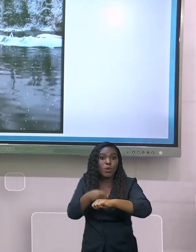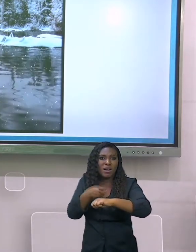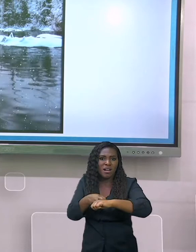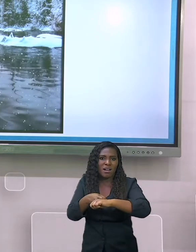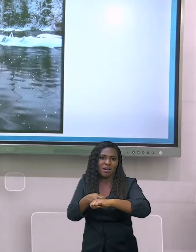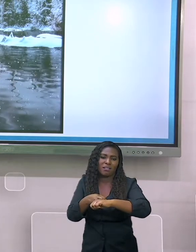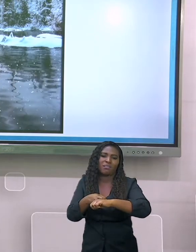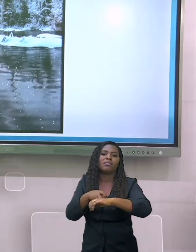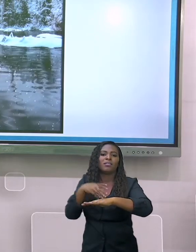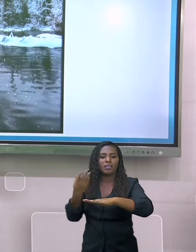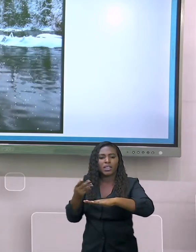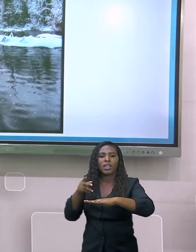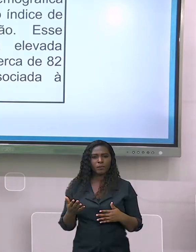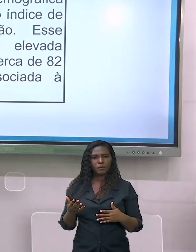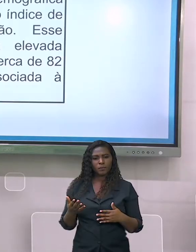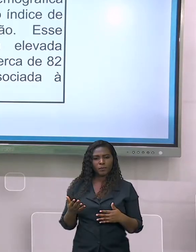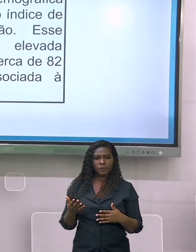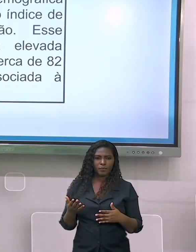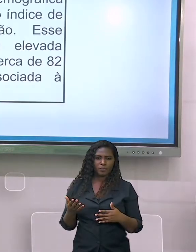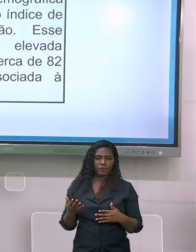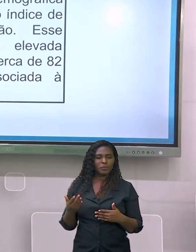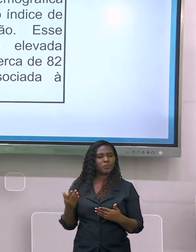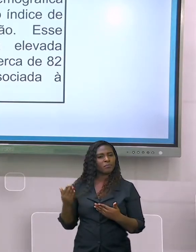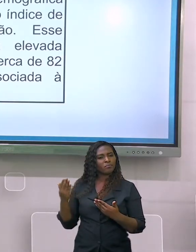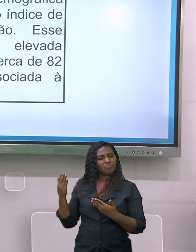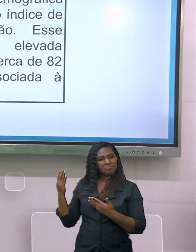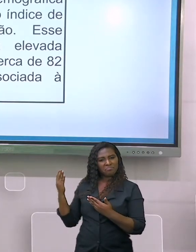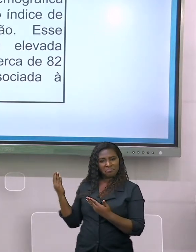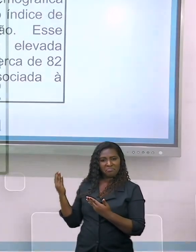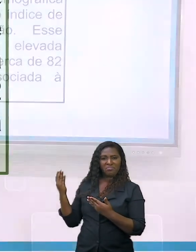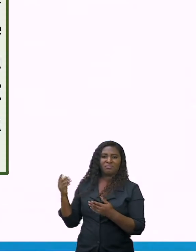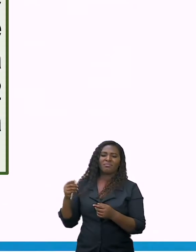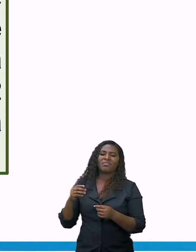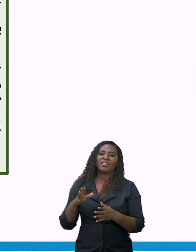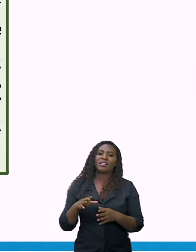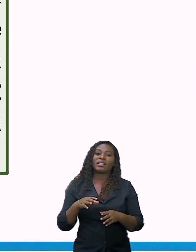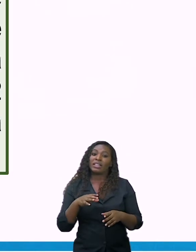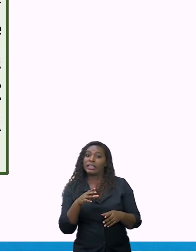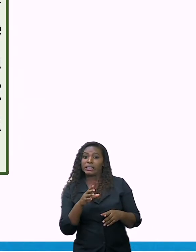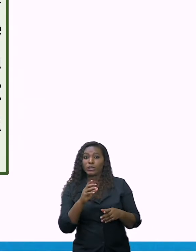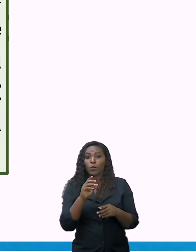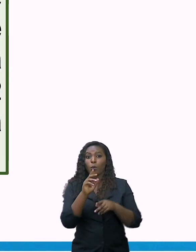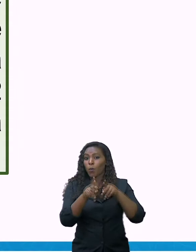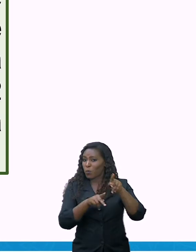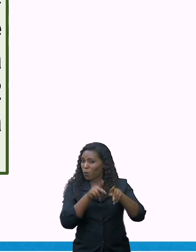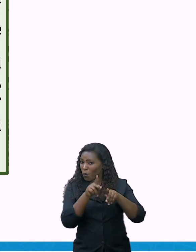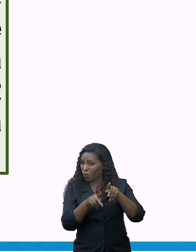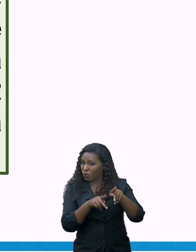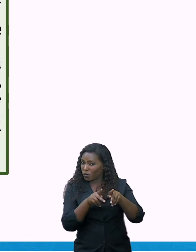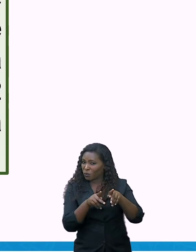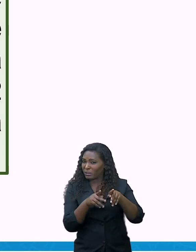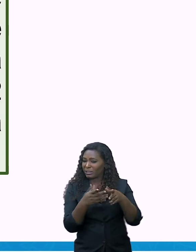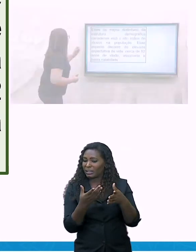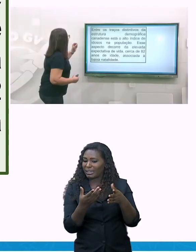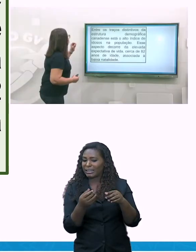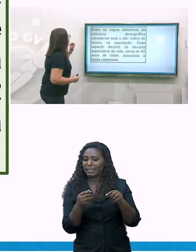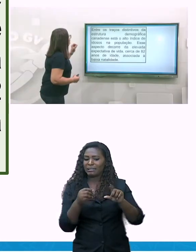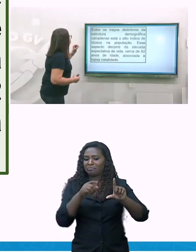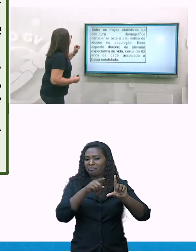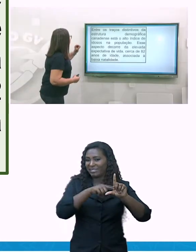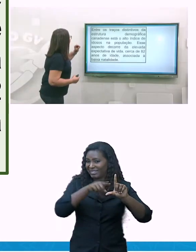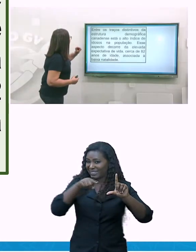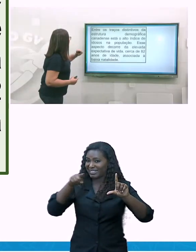no crescimento. Entre os traços distintos da estrutura demográfica canadense está